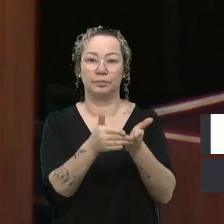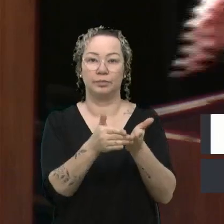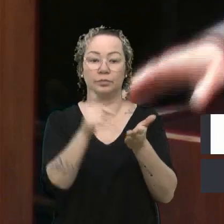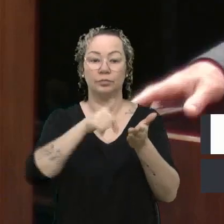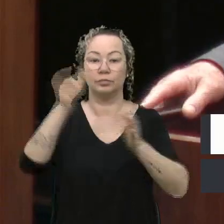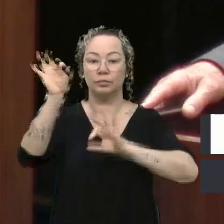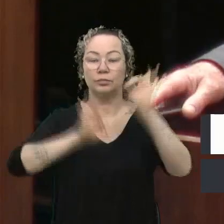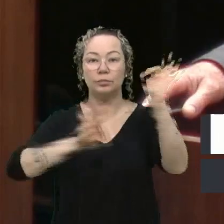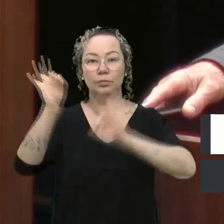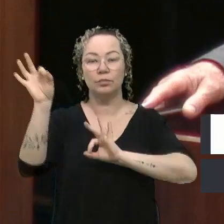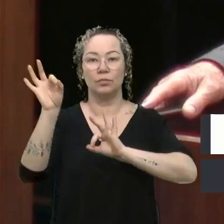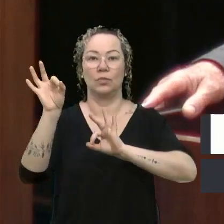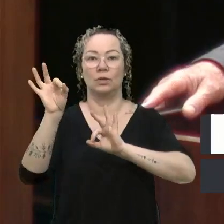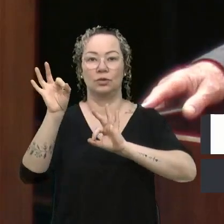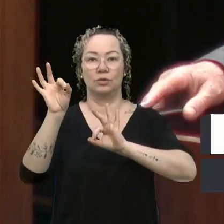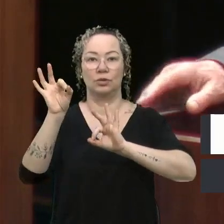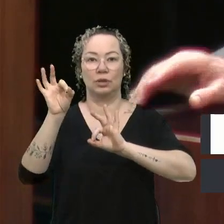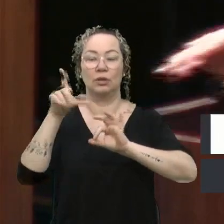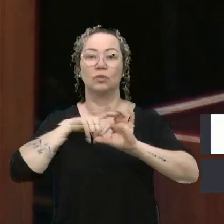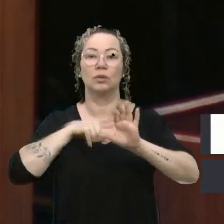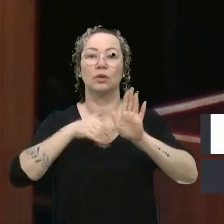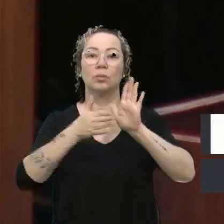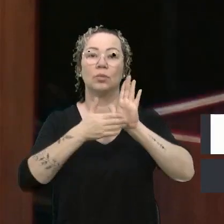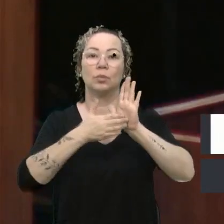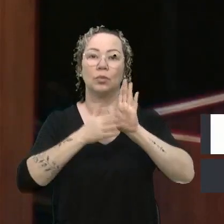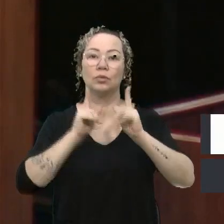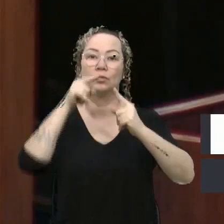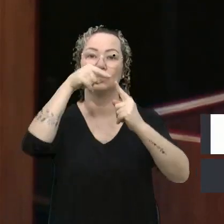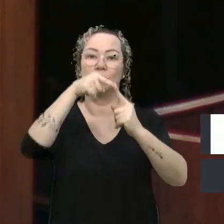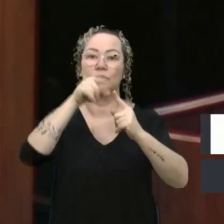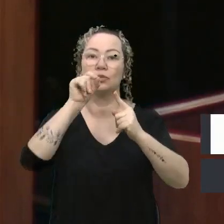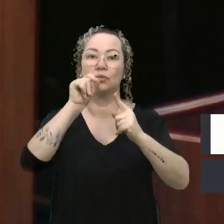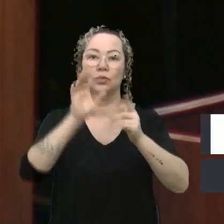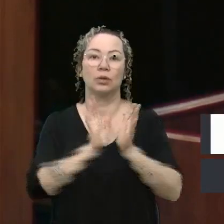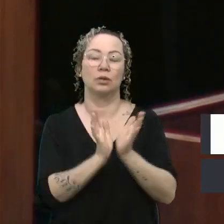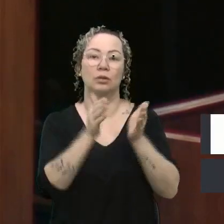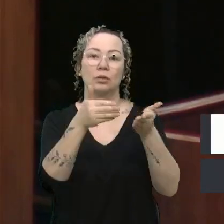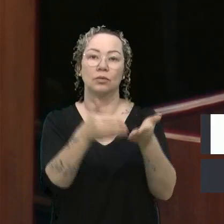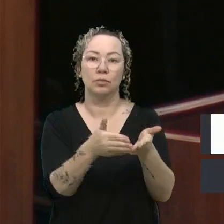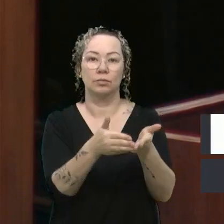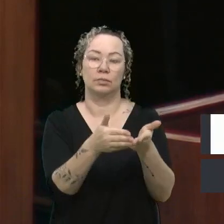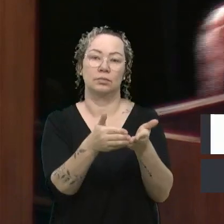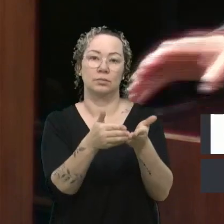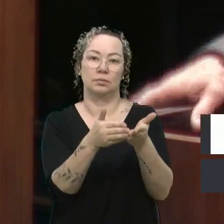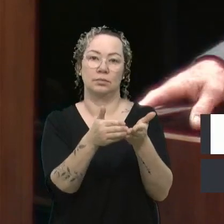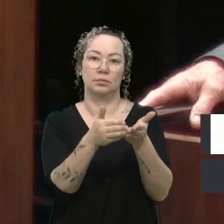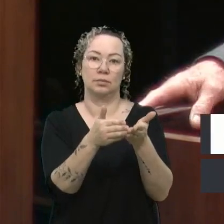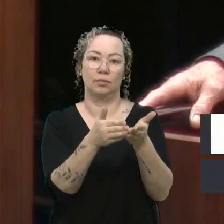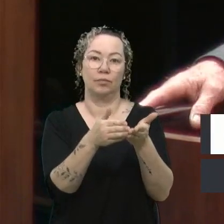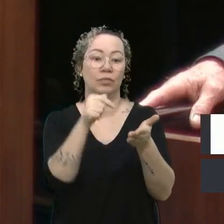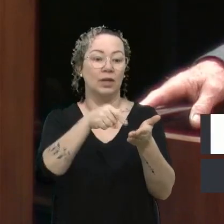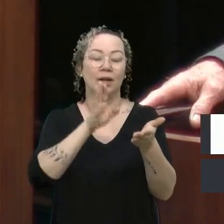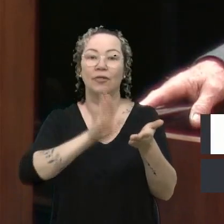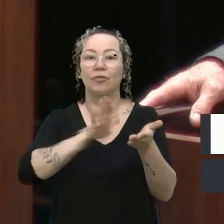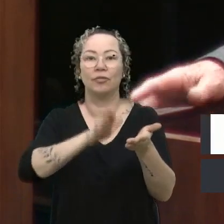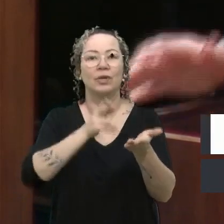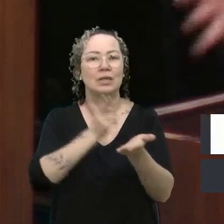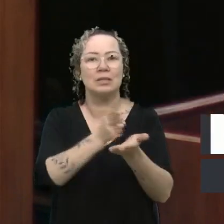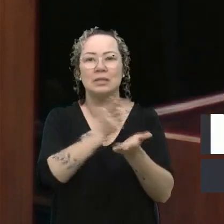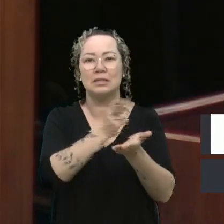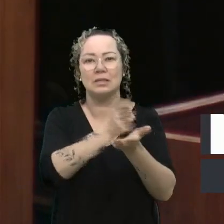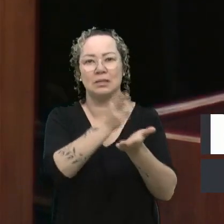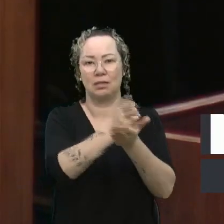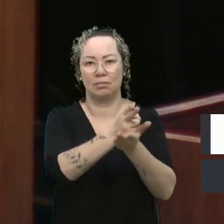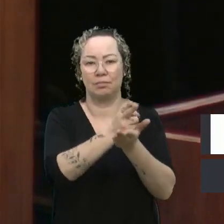projeto, ele propõe que essa comissão passe a ser comissão permanente. Isso se